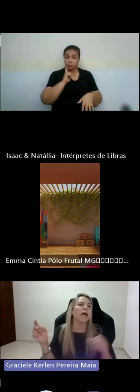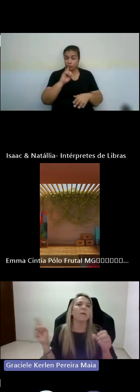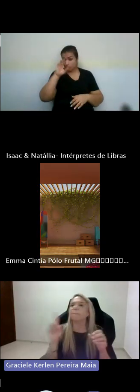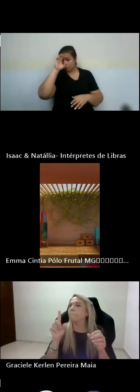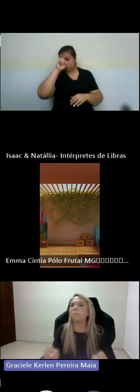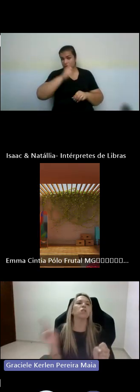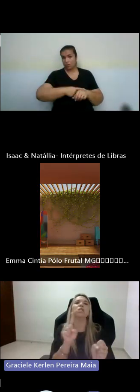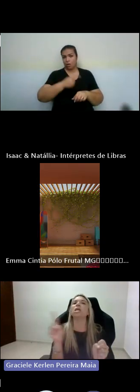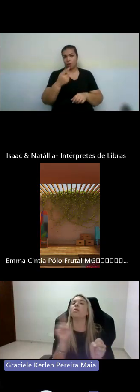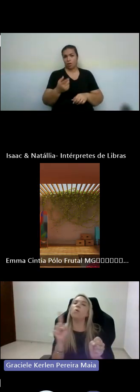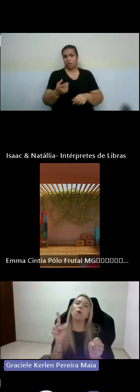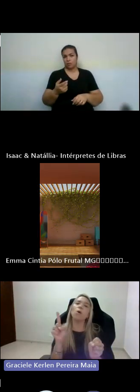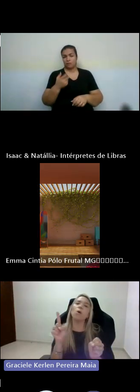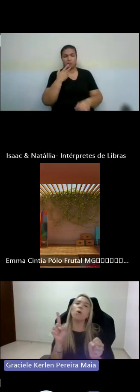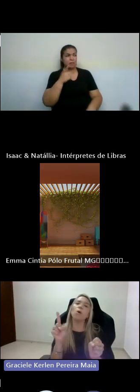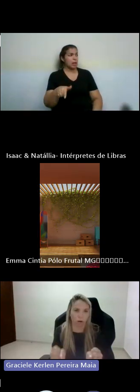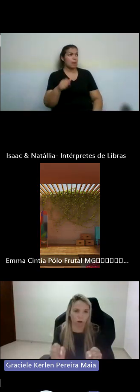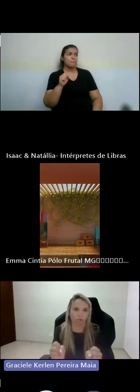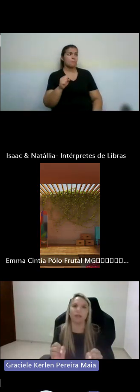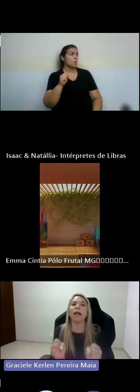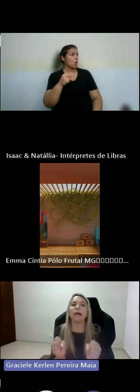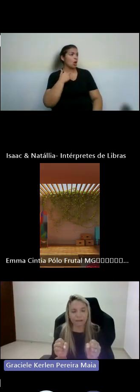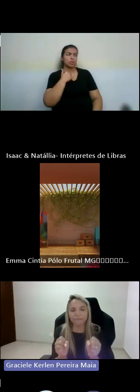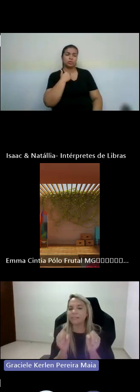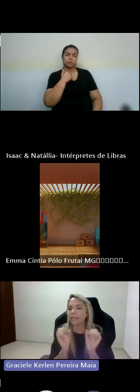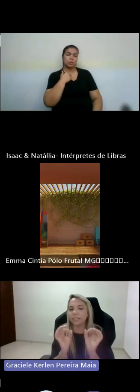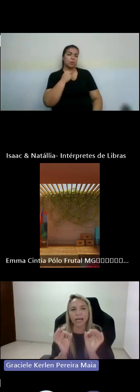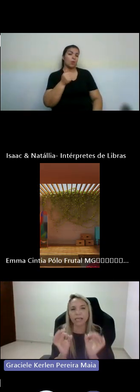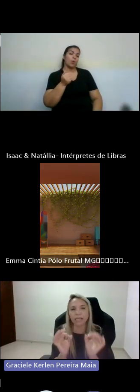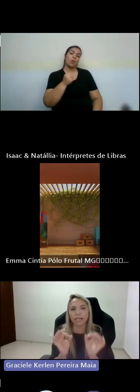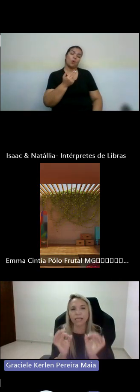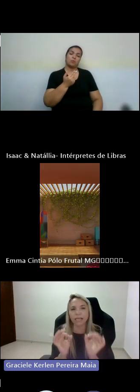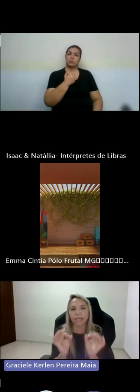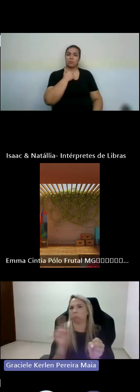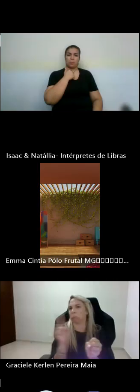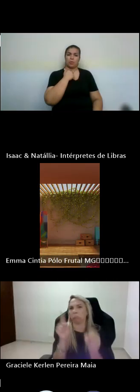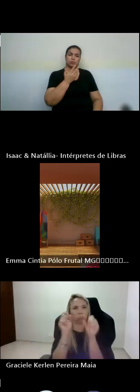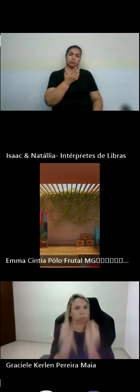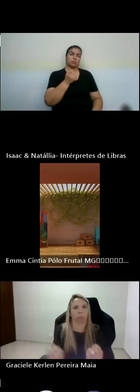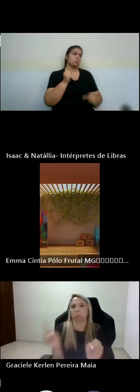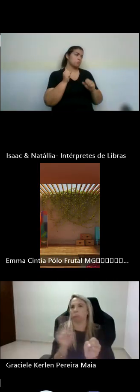faz pode não ou não pode. Ela vai fazer direitinho.